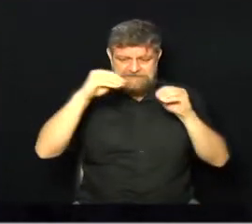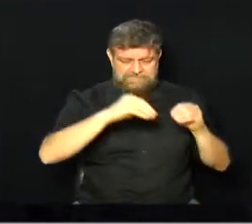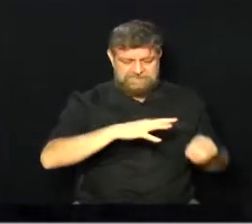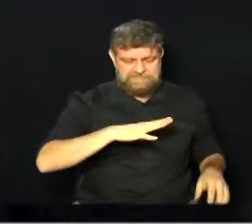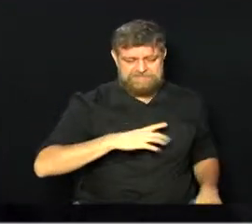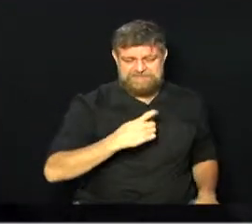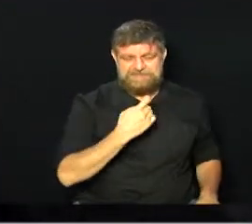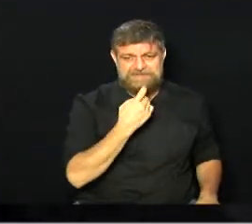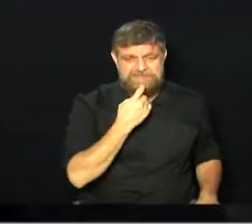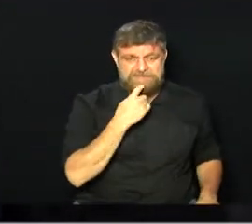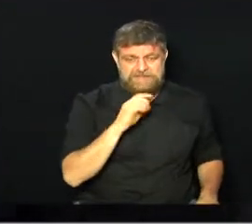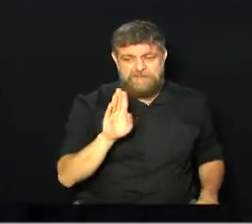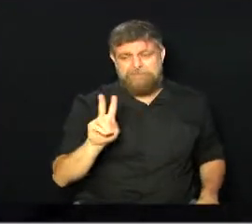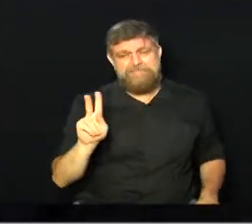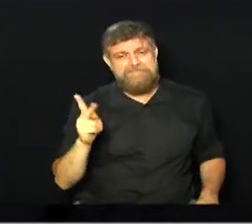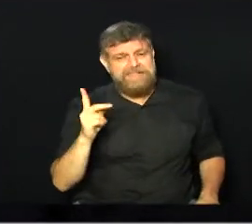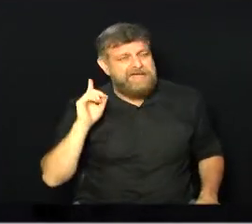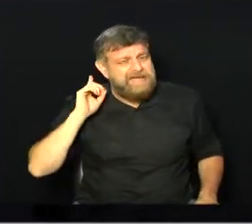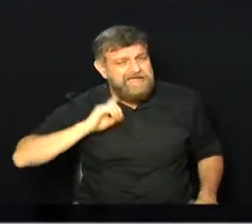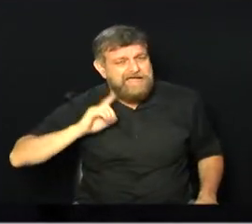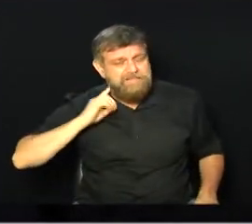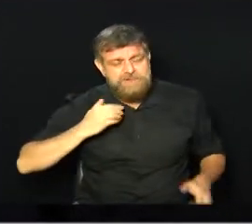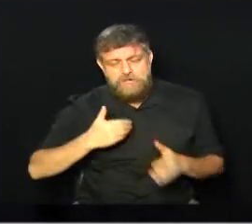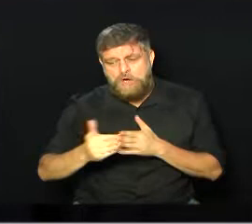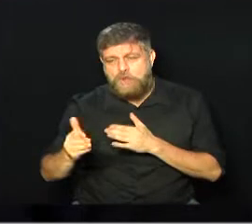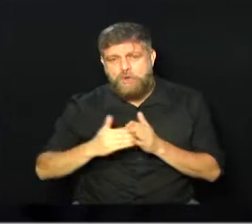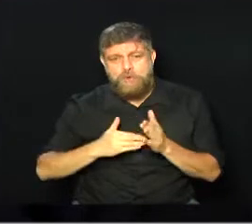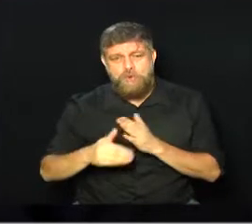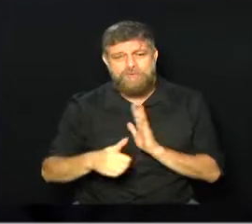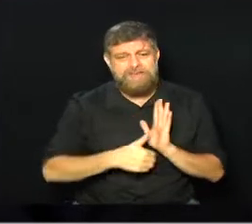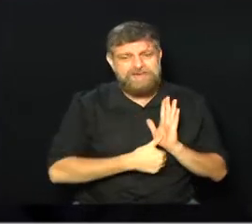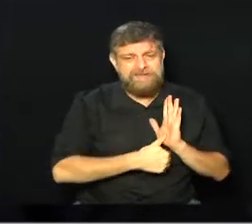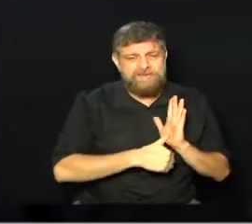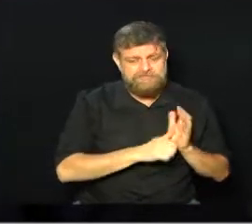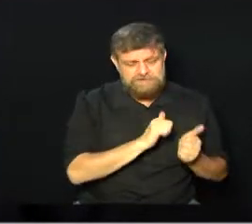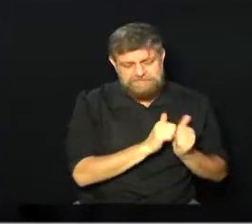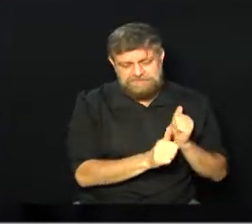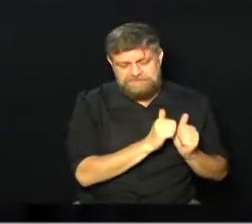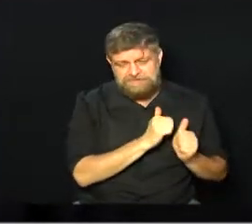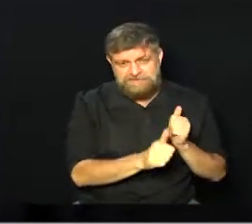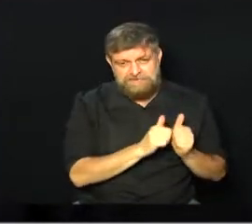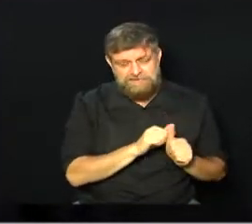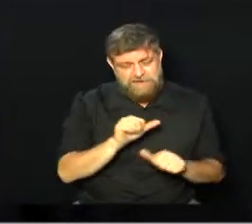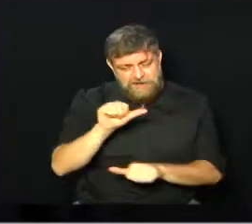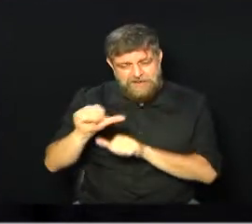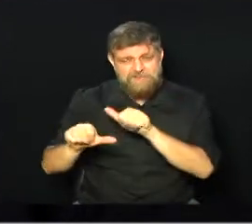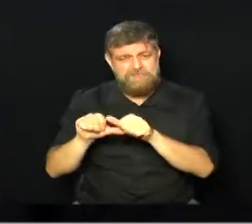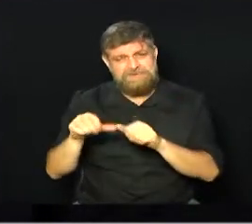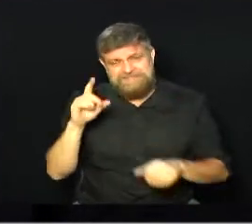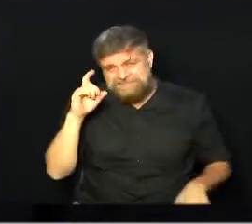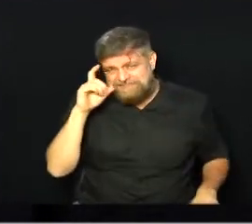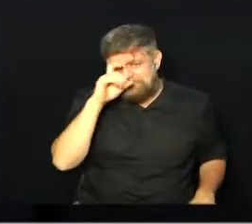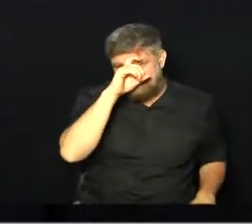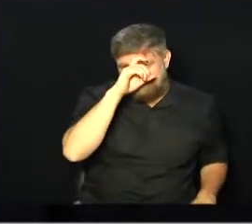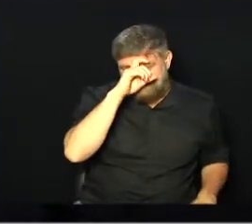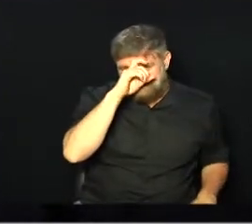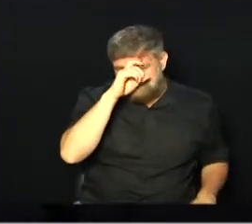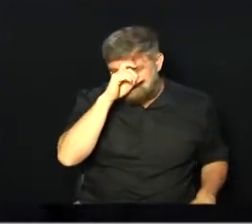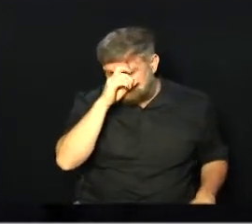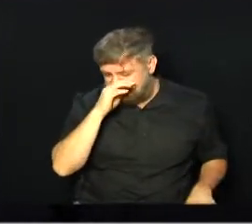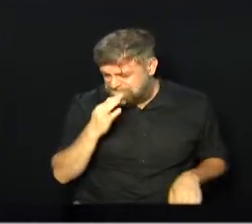Belo Horizonte, onde que seja, qualquer clube, é muito complicado, é uma transição difícil, nem todos aguentam,